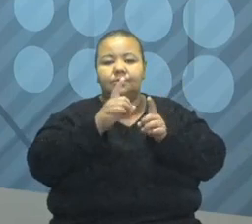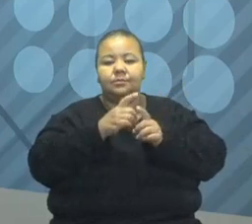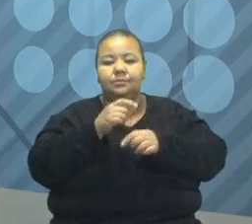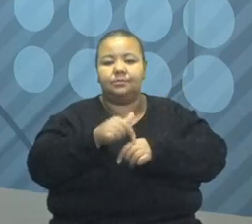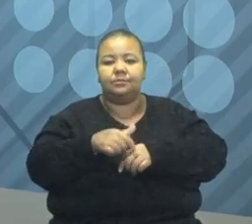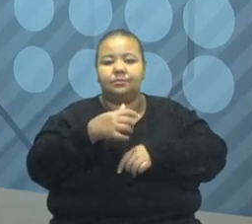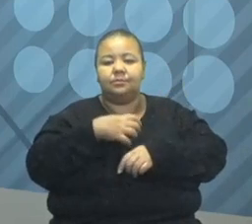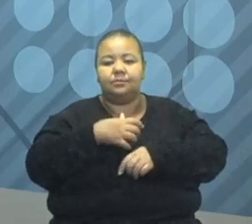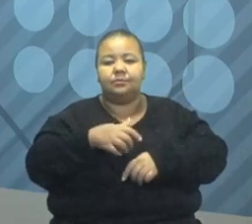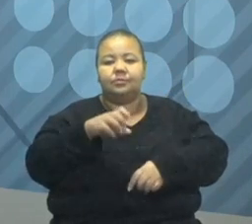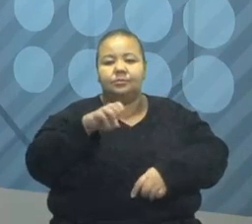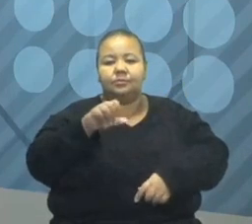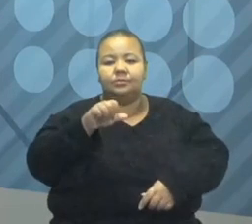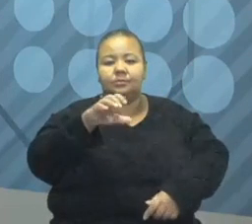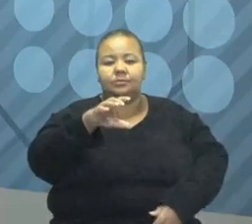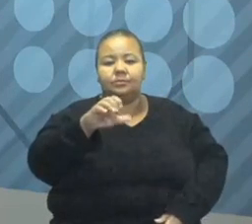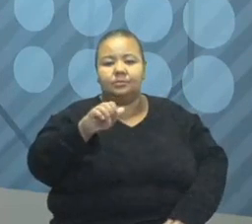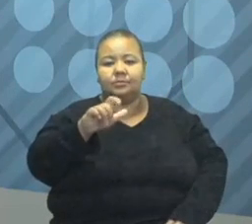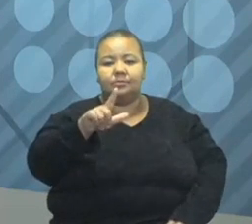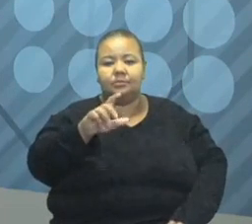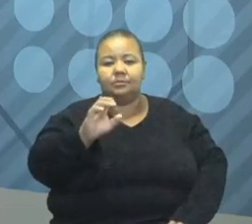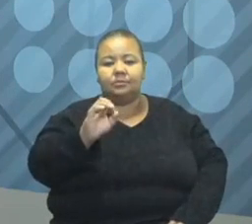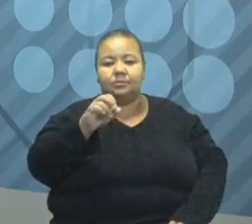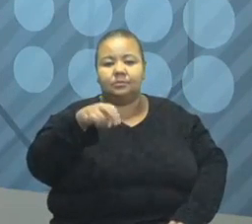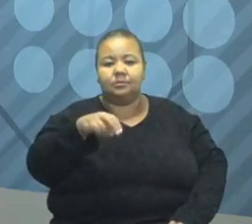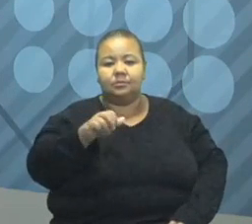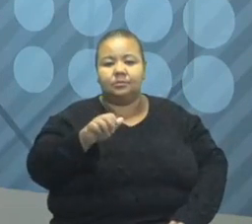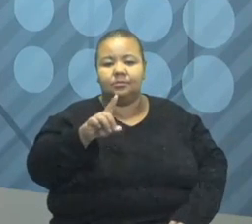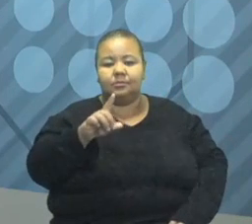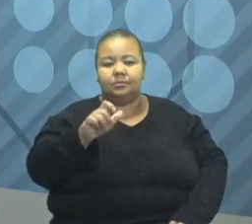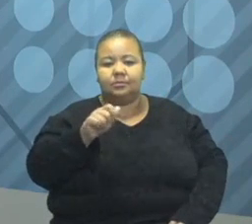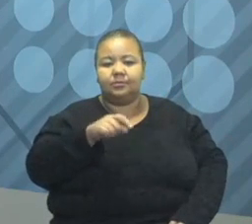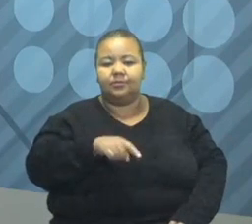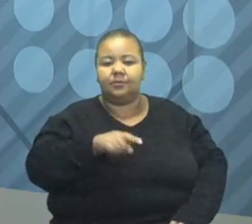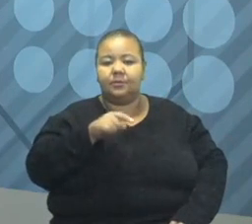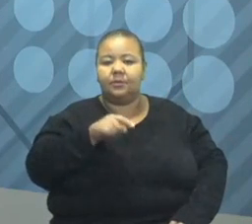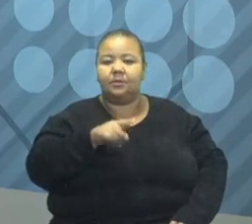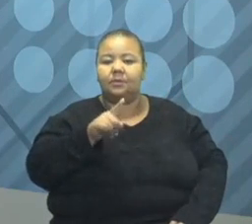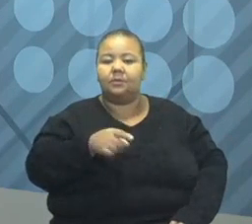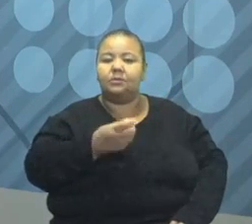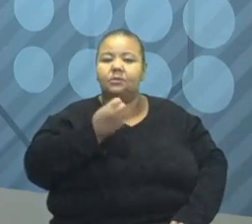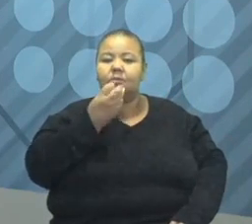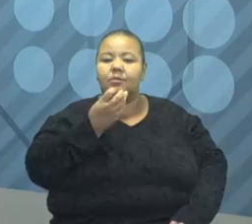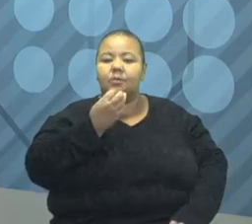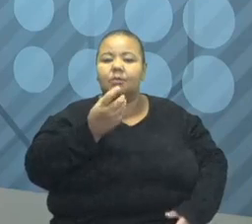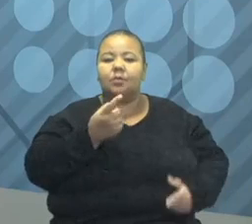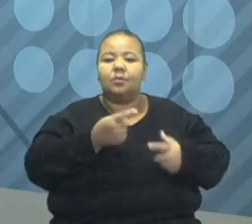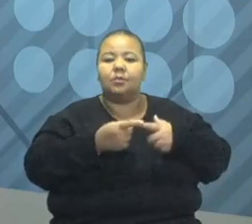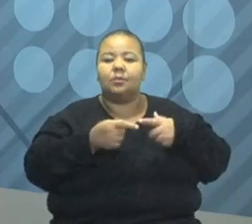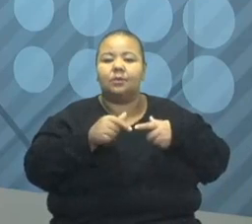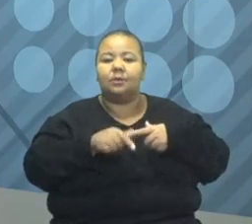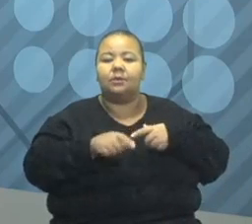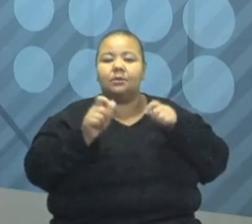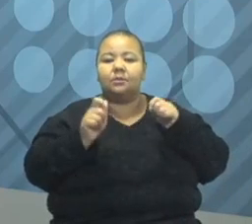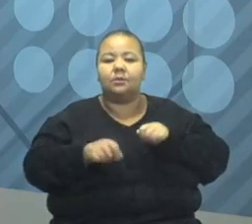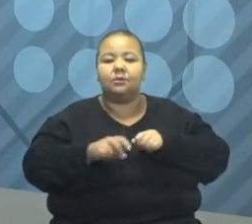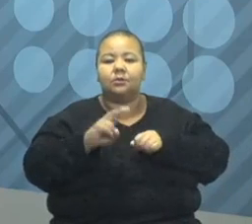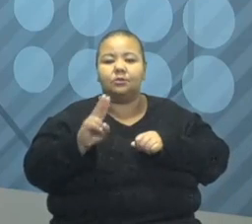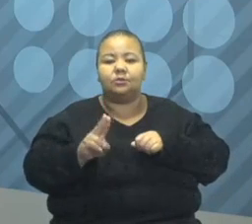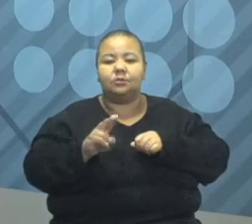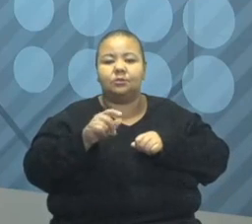essa forma escalonada do nosso sistema. Ele é prático porque o sistema de escalonamento ele pode ser